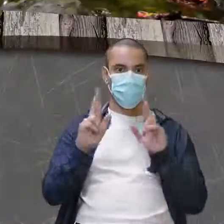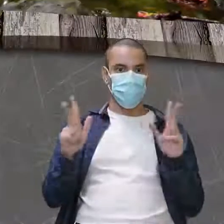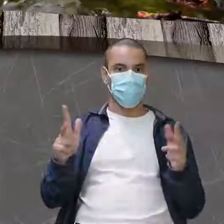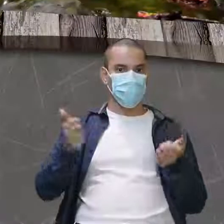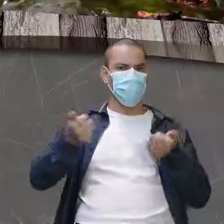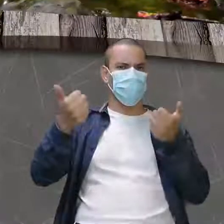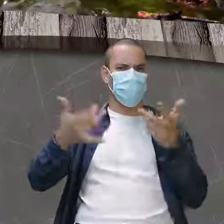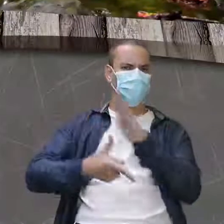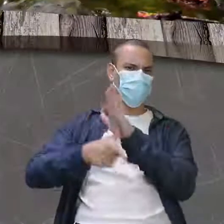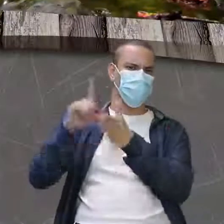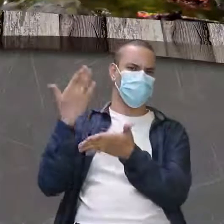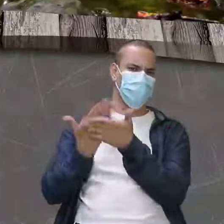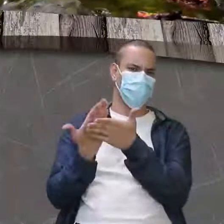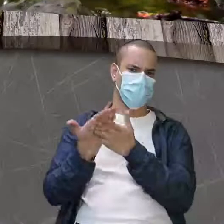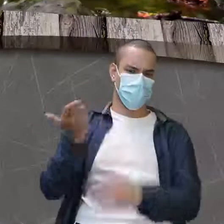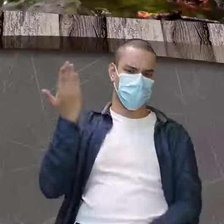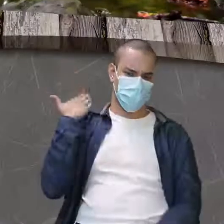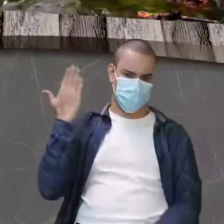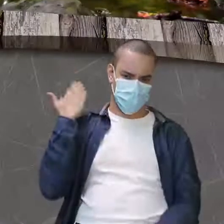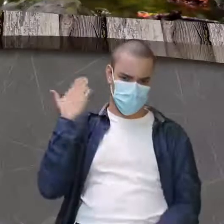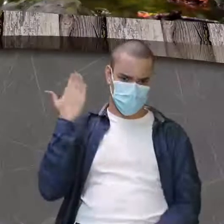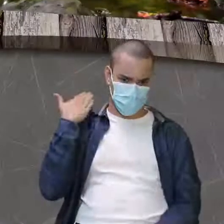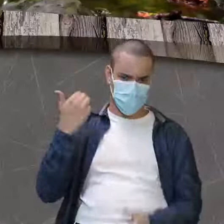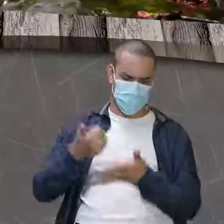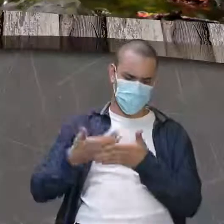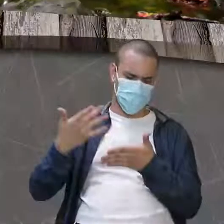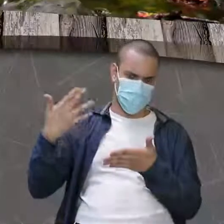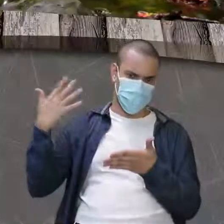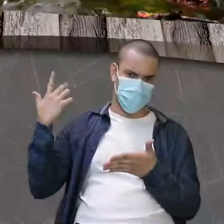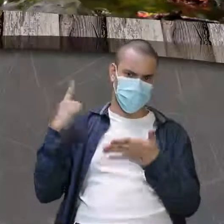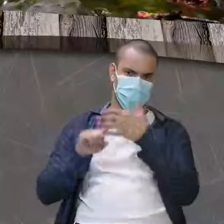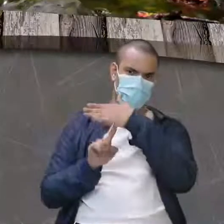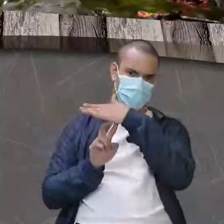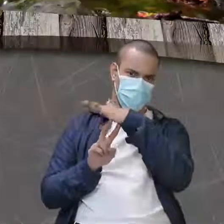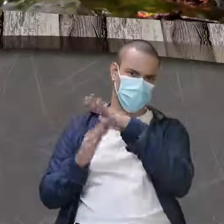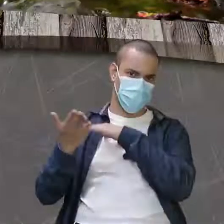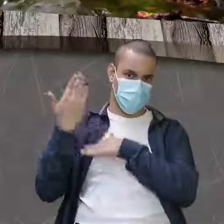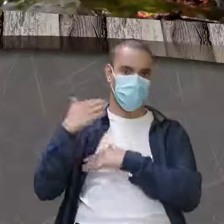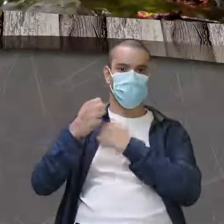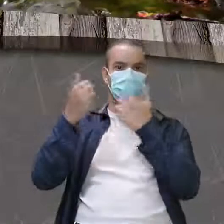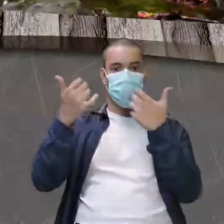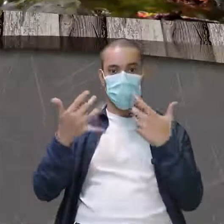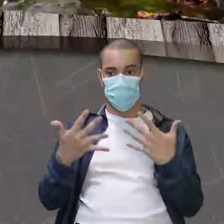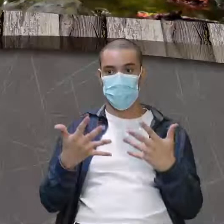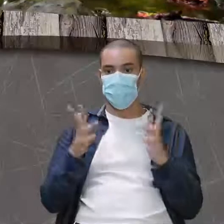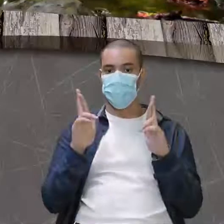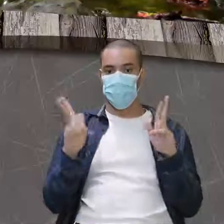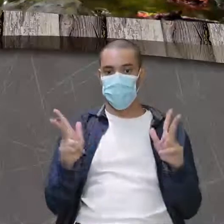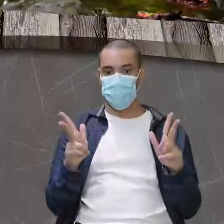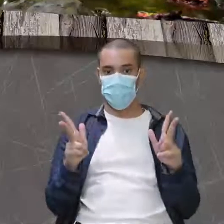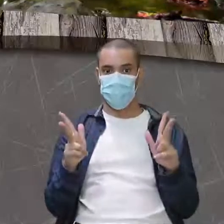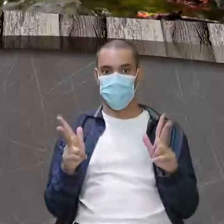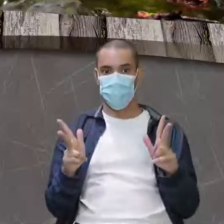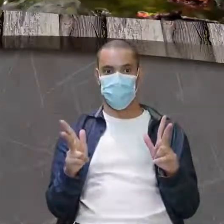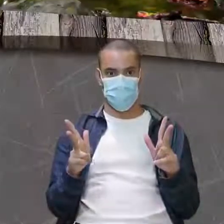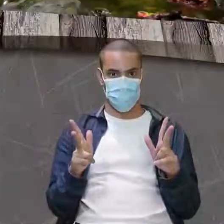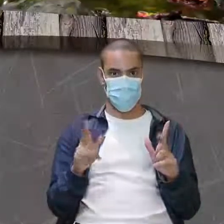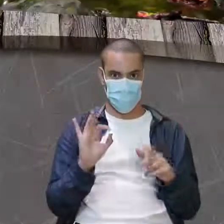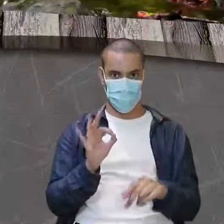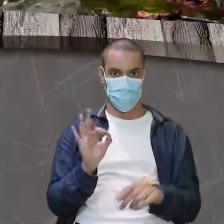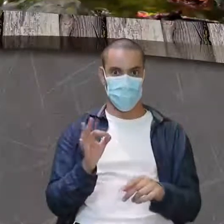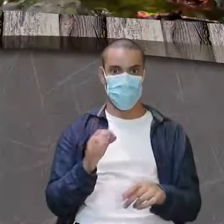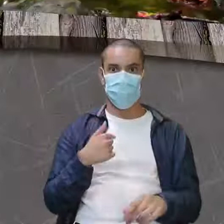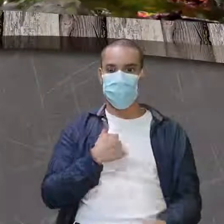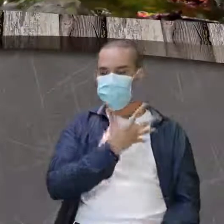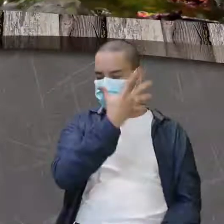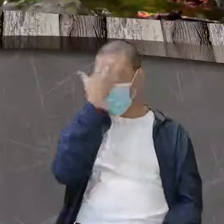diferentes, né? Tem uns que eram homólogos e os que eram diferentes. Fugiu a palavra agora da prof,